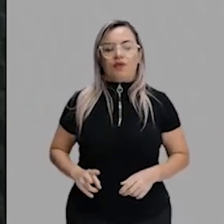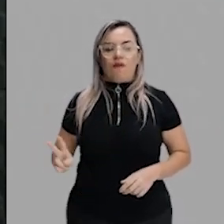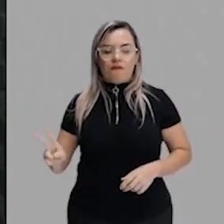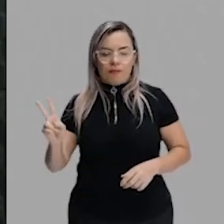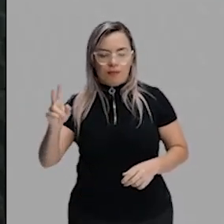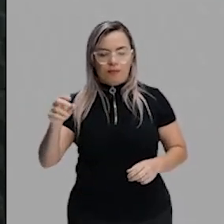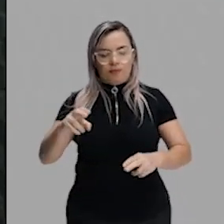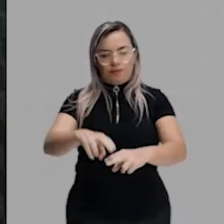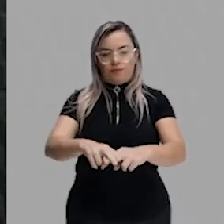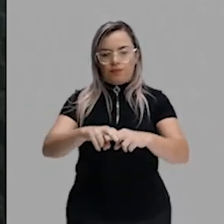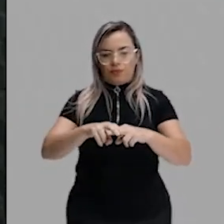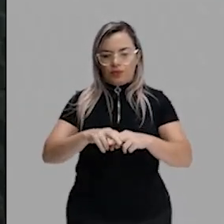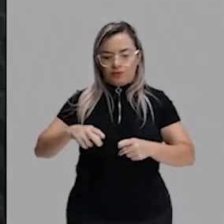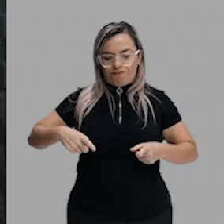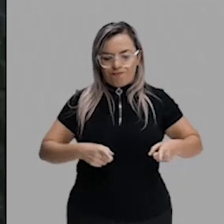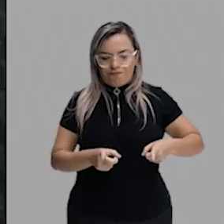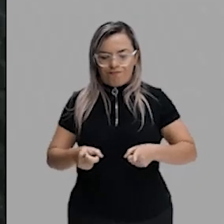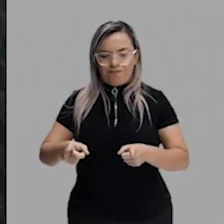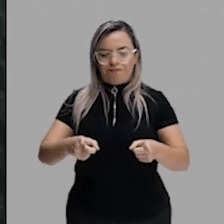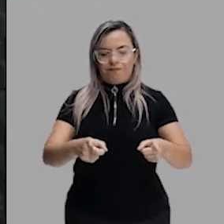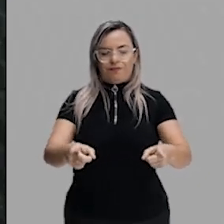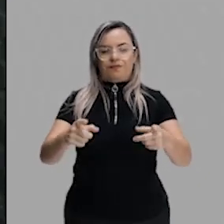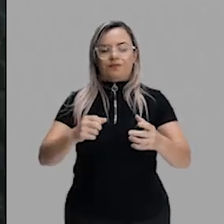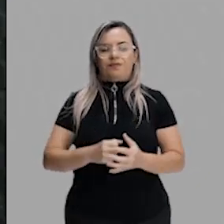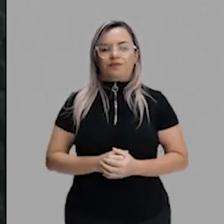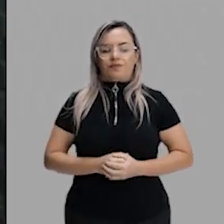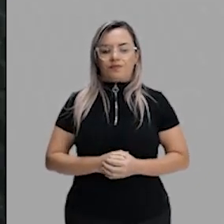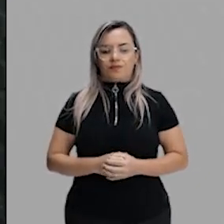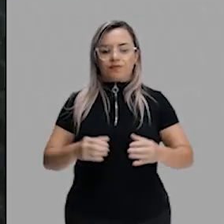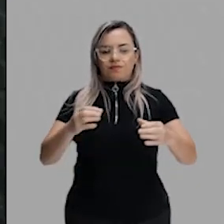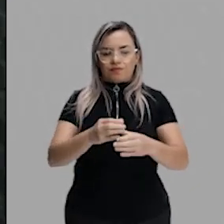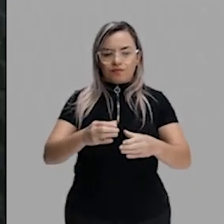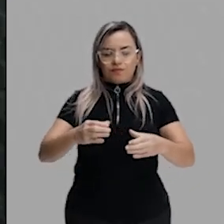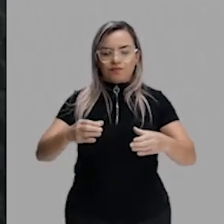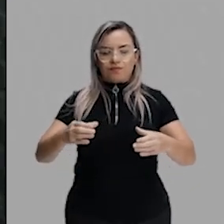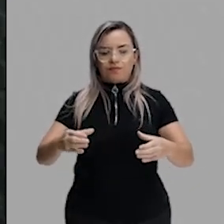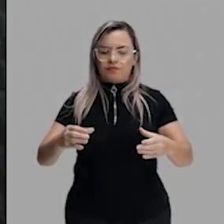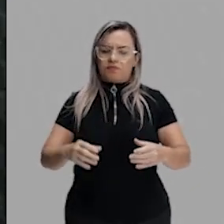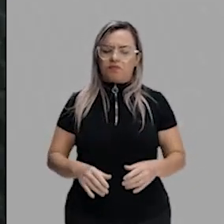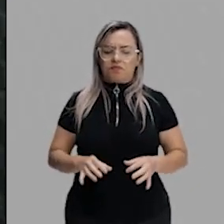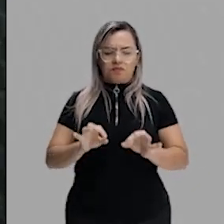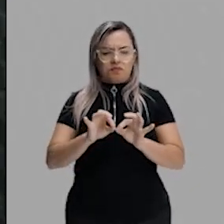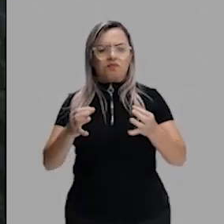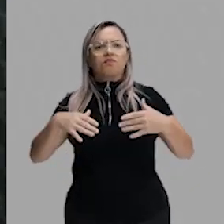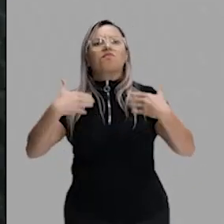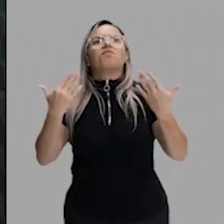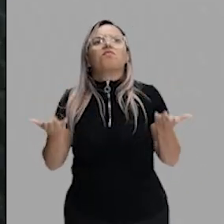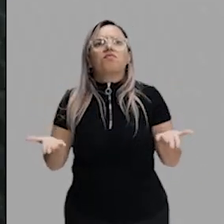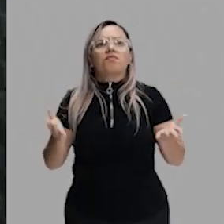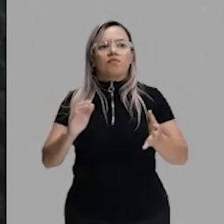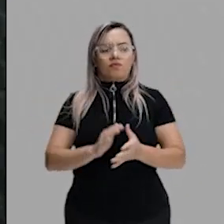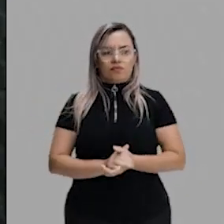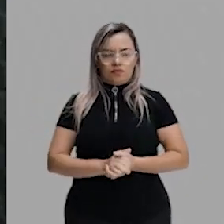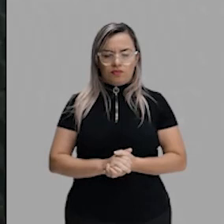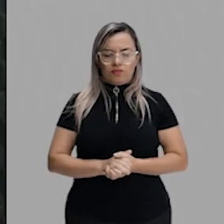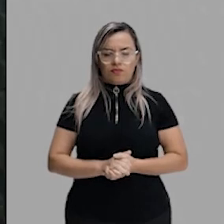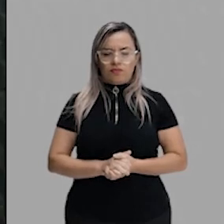que é constante, certo? E que grandezas são essas? É muito simples. É uma